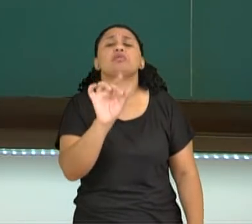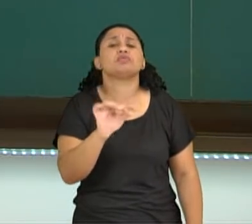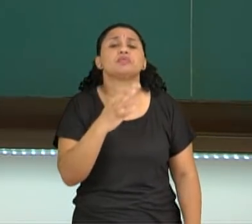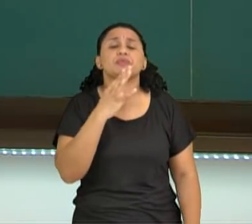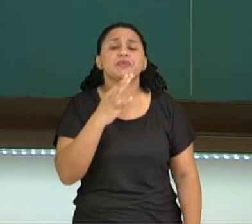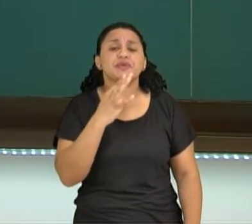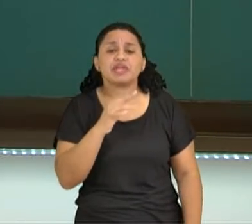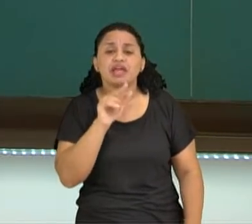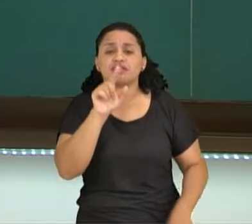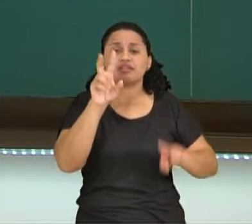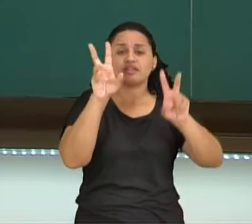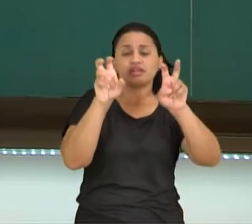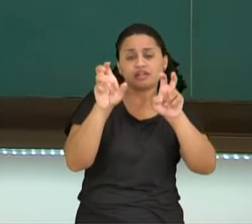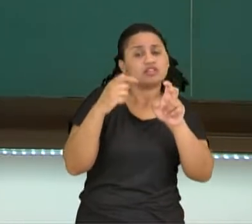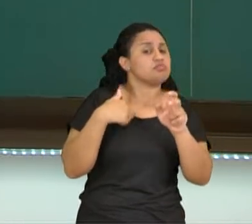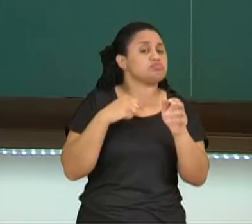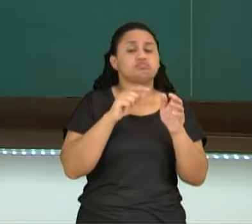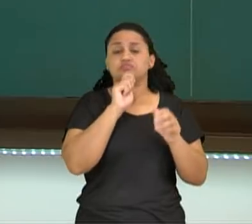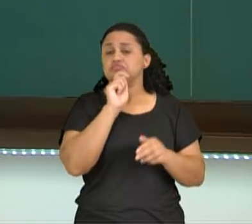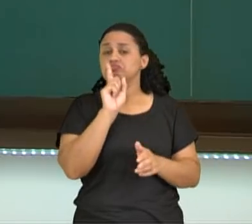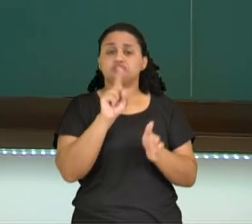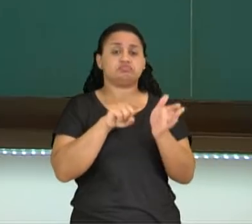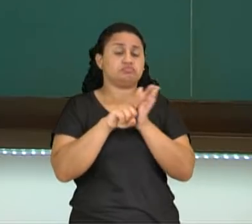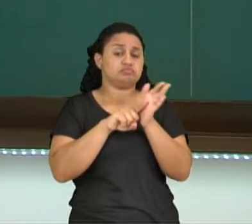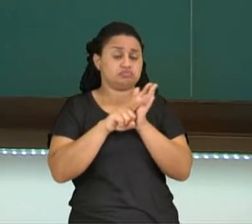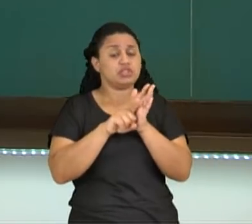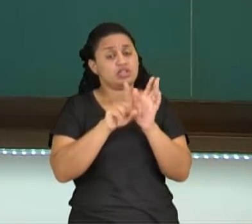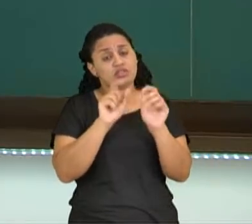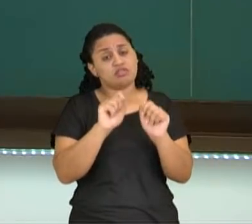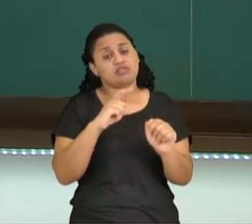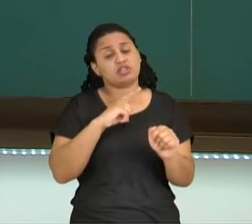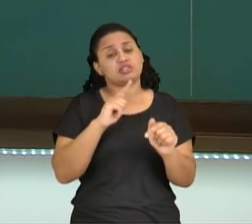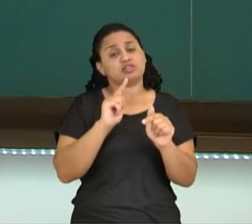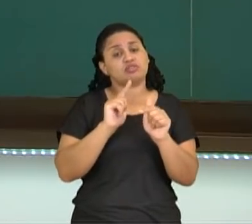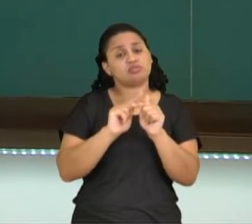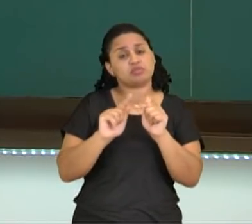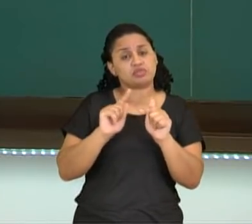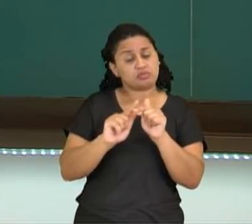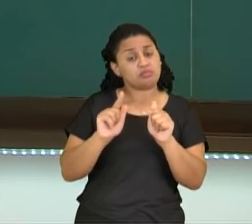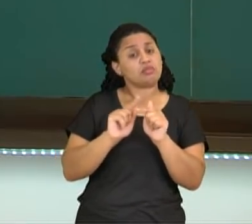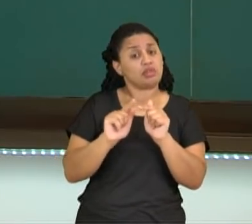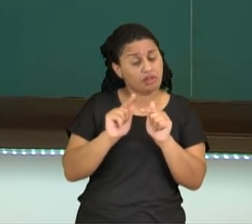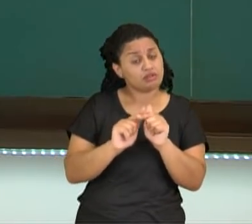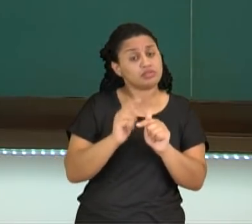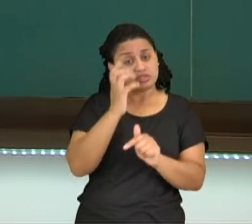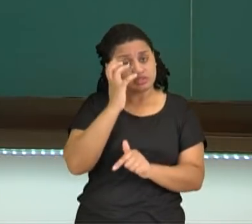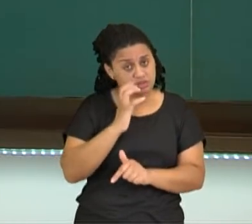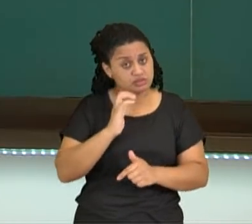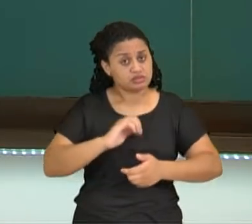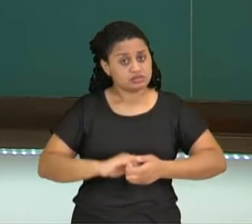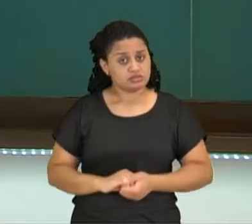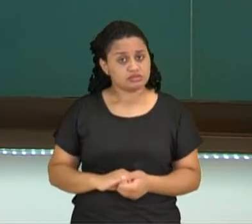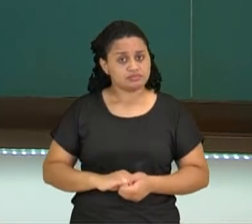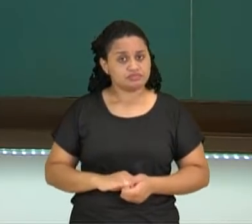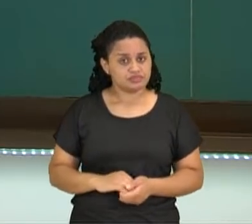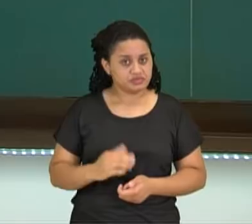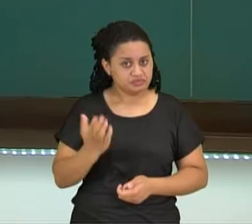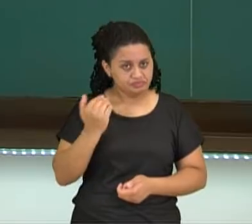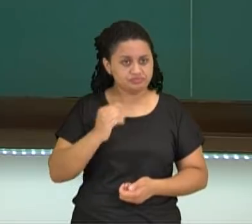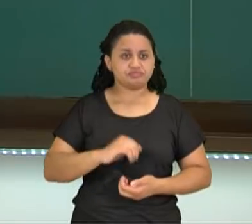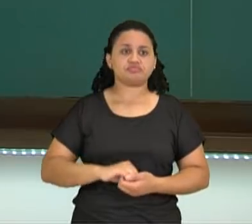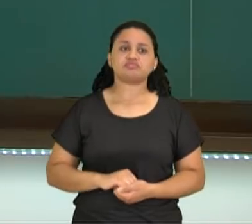não pesquisaram. Então, isso gera um problema muito grande, como nós veremos adiante. Vamos lá?